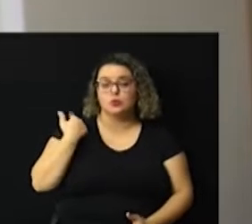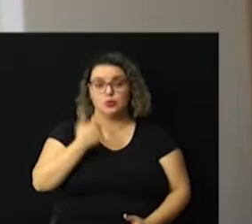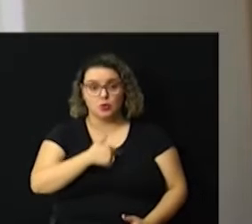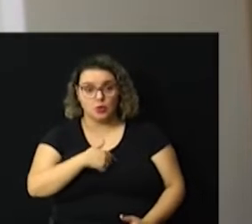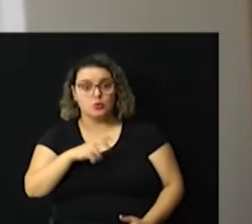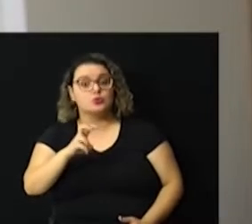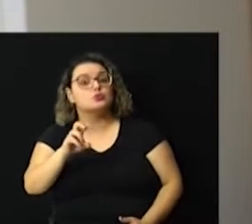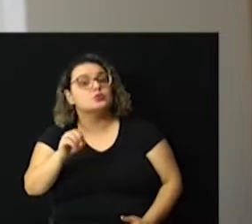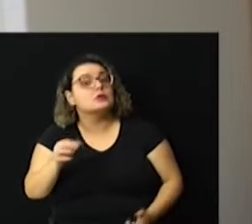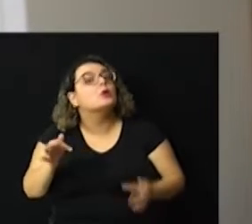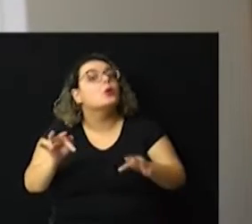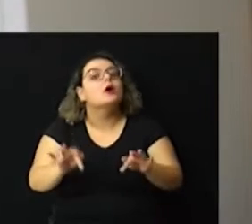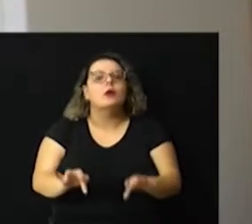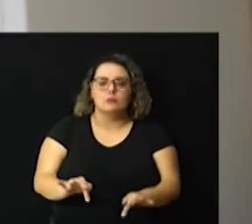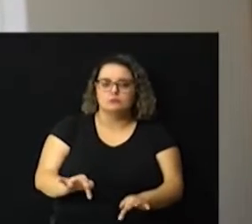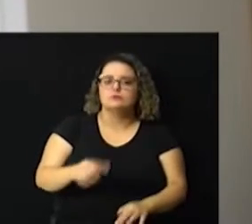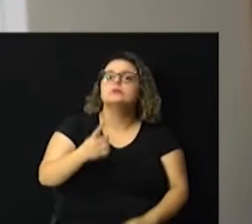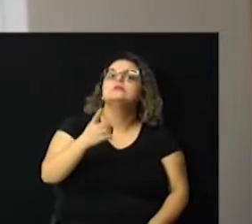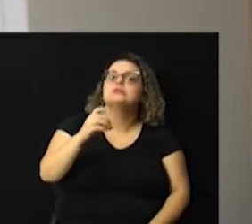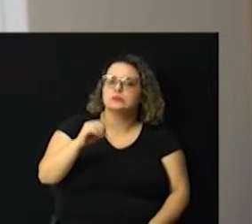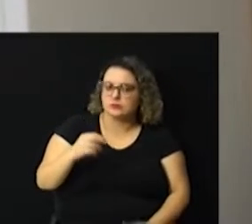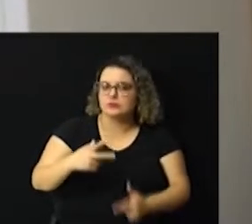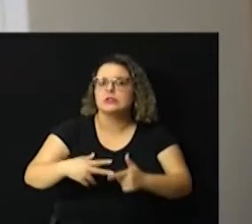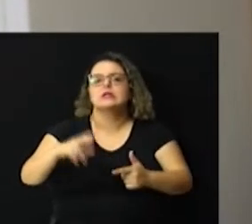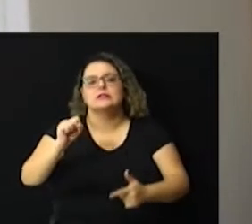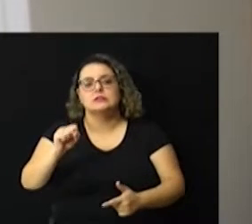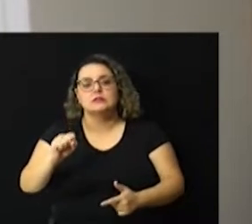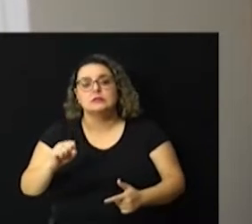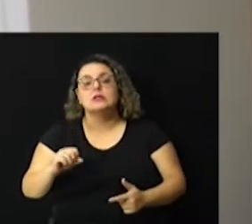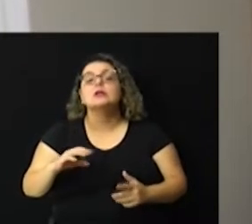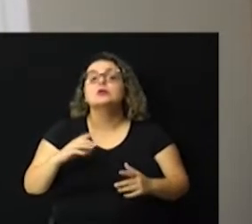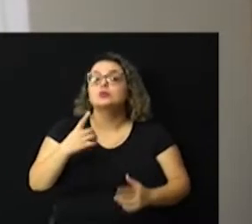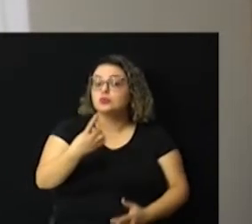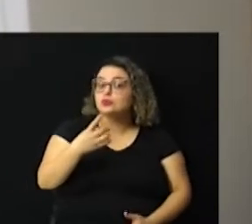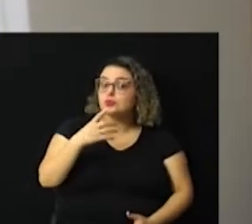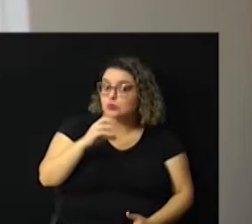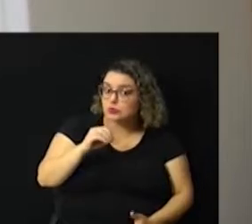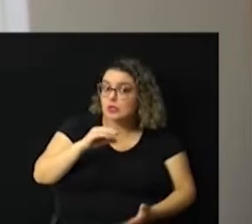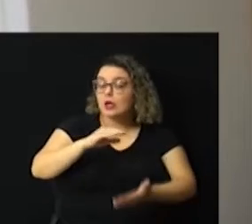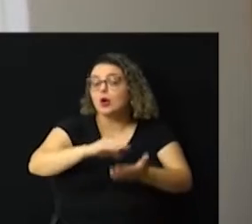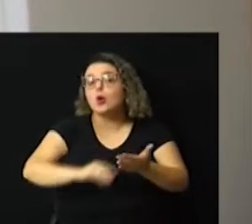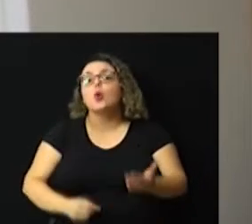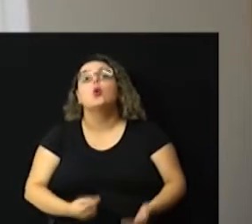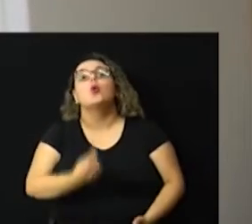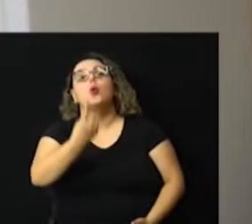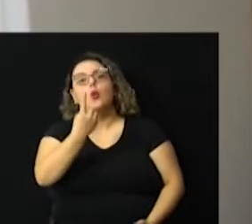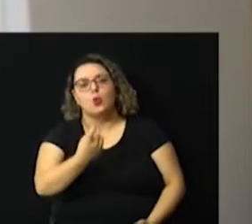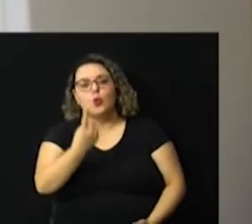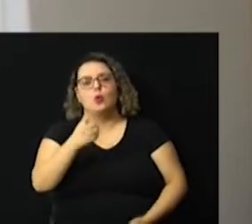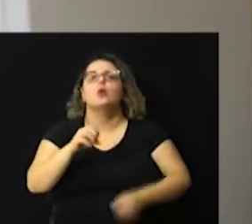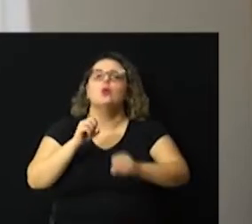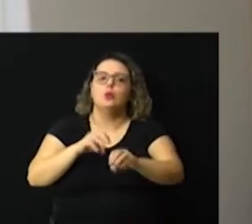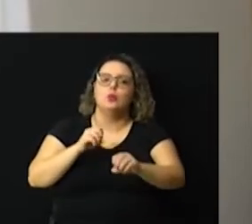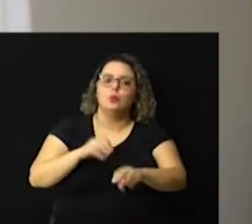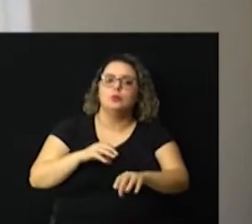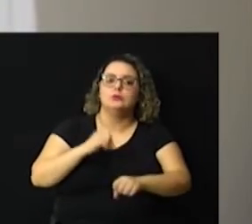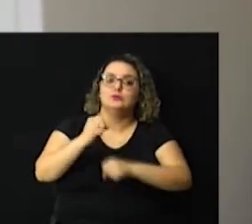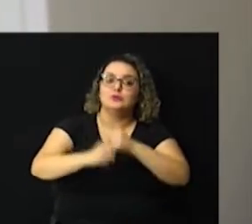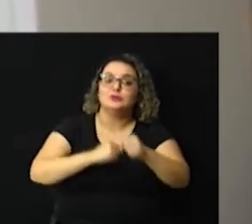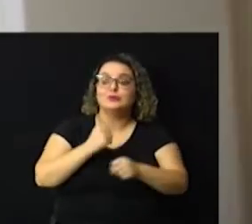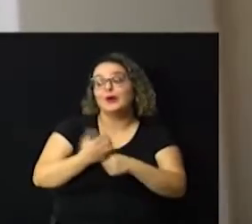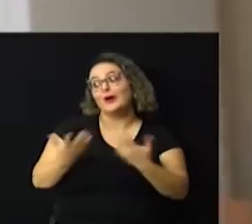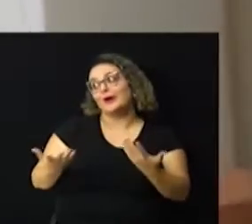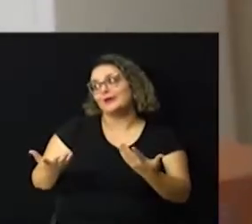50 finalistas, são 10 vencedores e desses 10 ainda tiram um como educador do ano. Quem